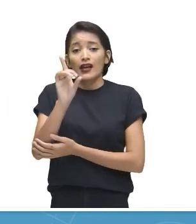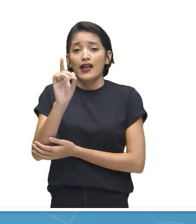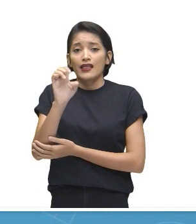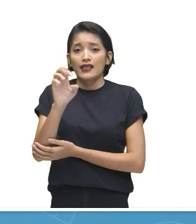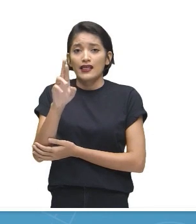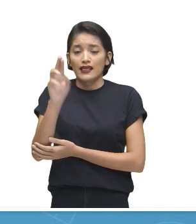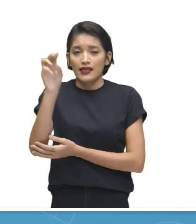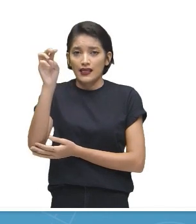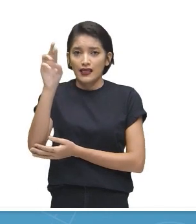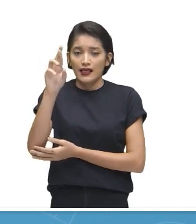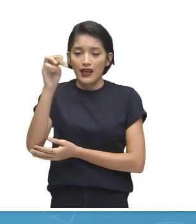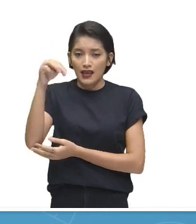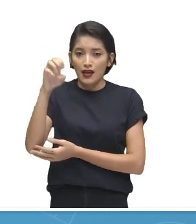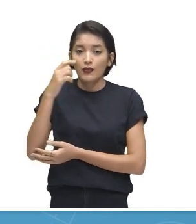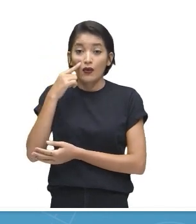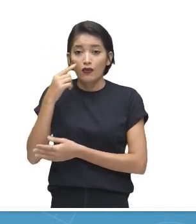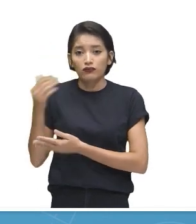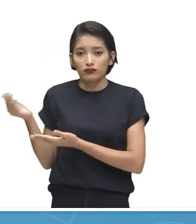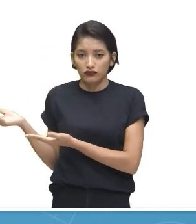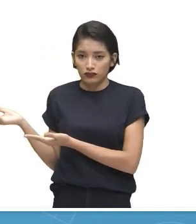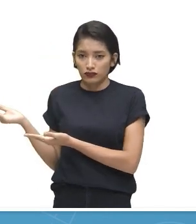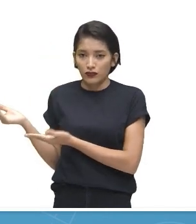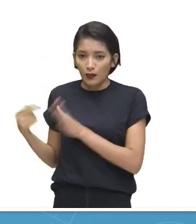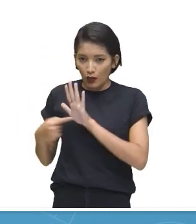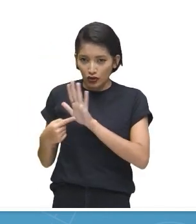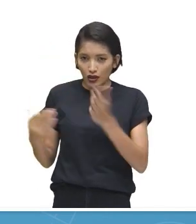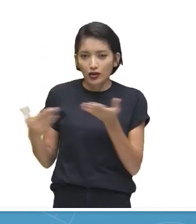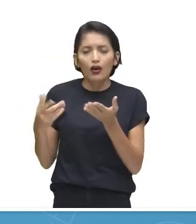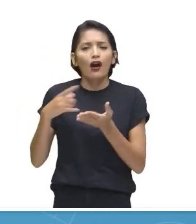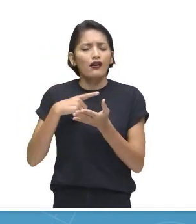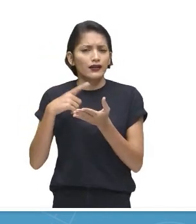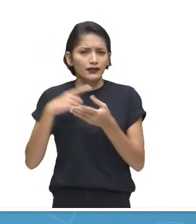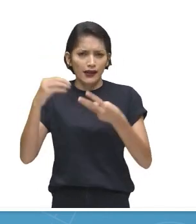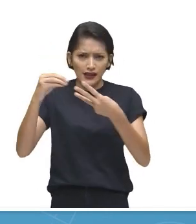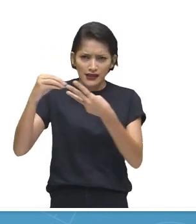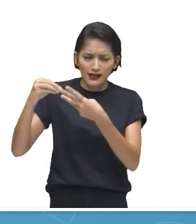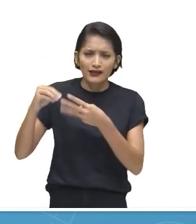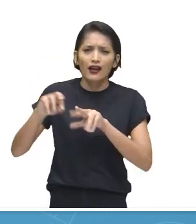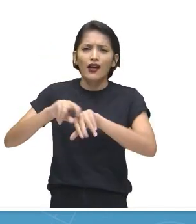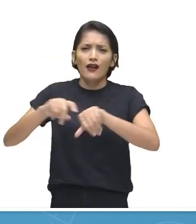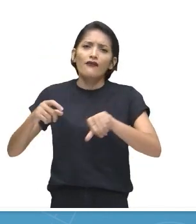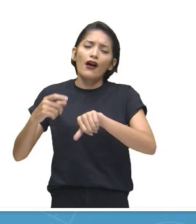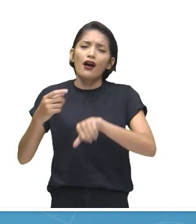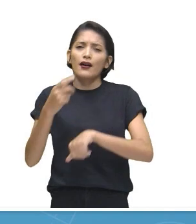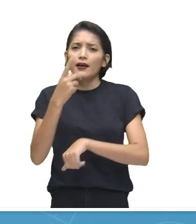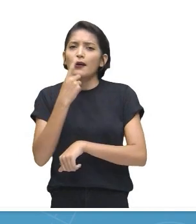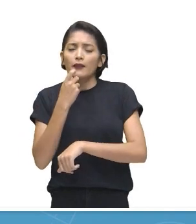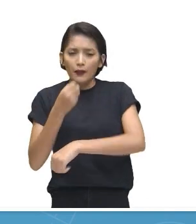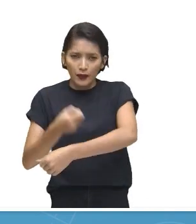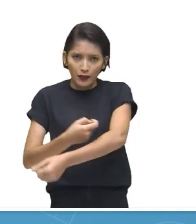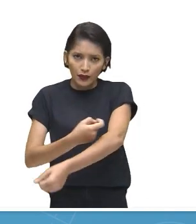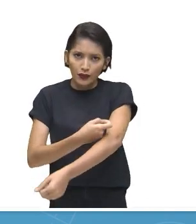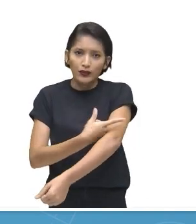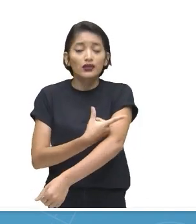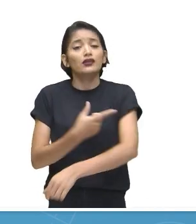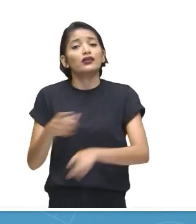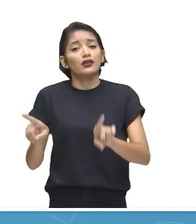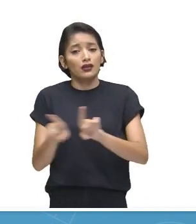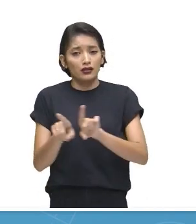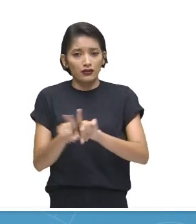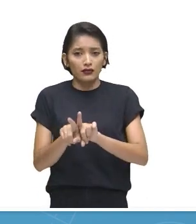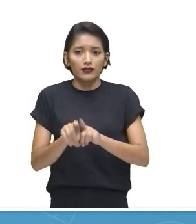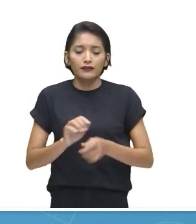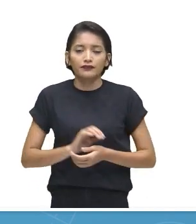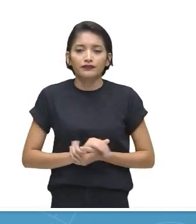parte maior que a gente está observando aqui, que contém as células, os anexos, os vasos sanguíneos, certo? Aqui a